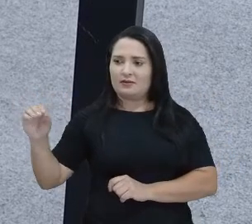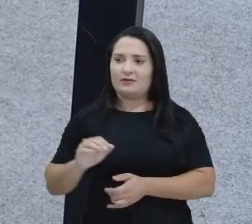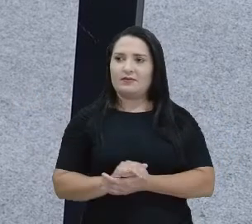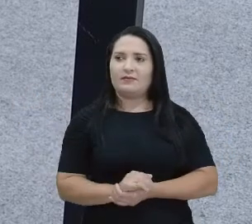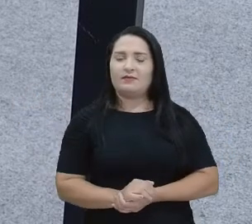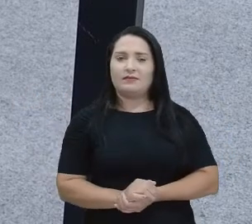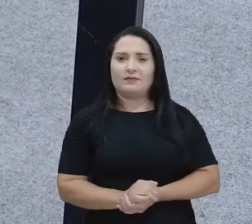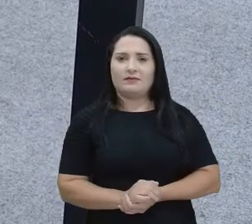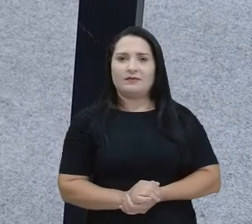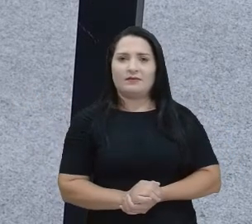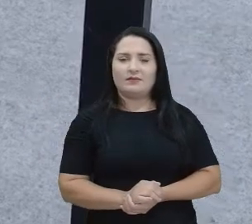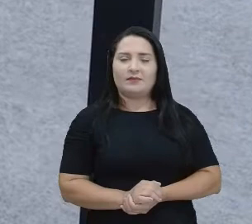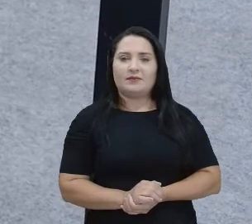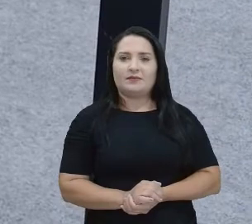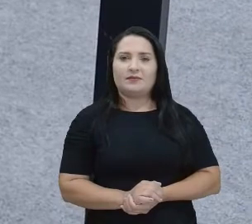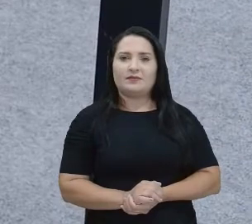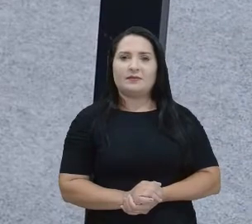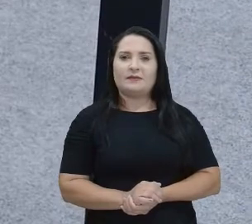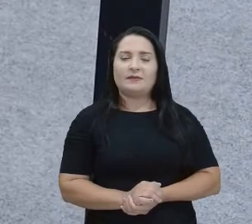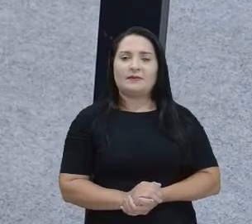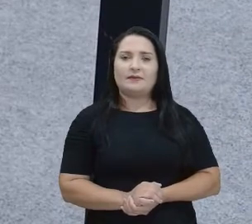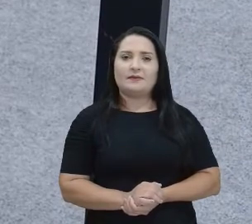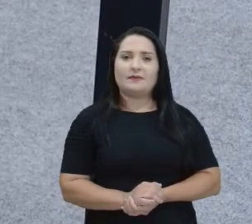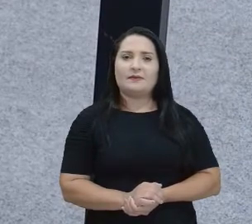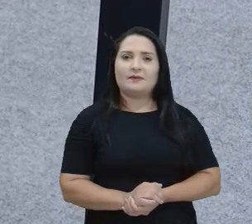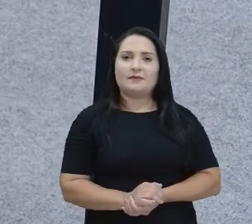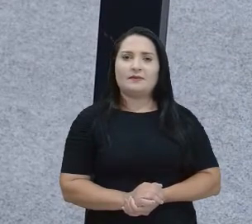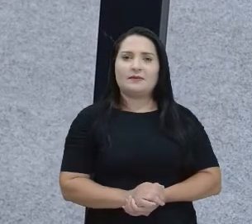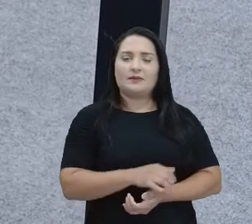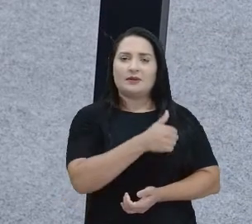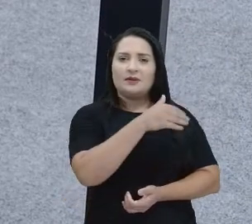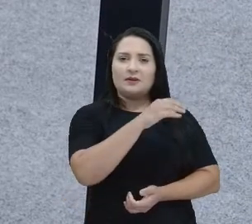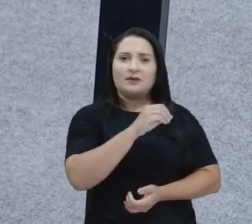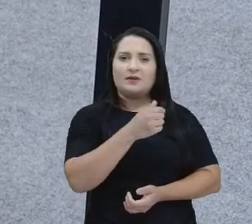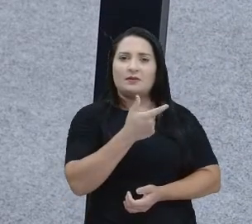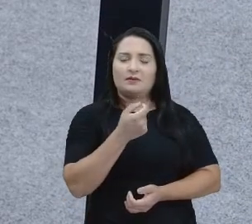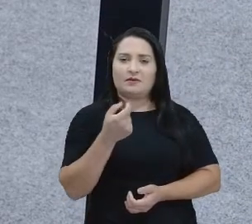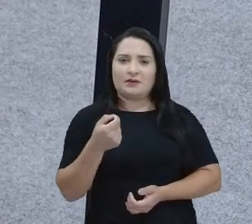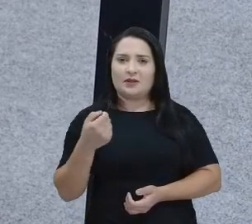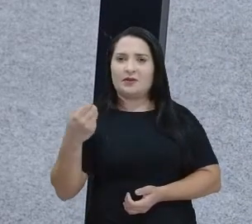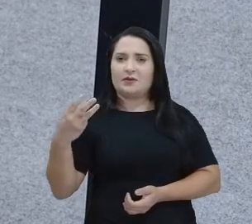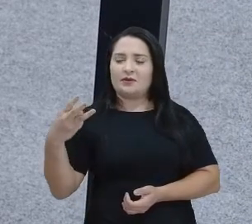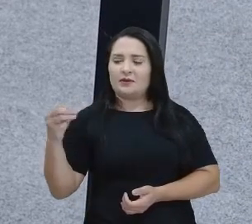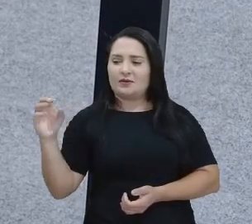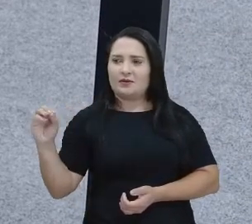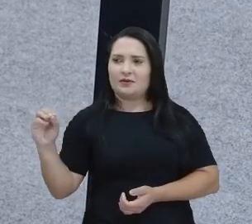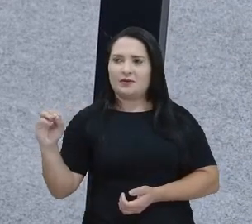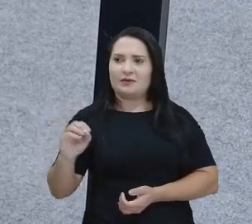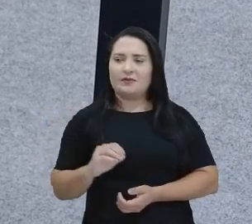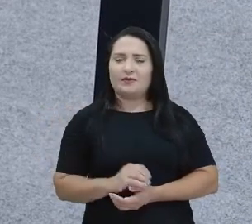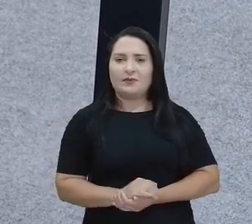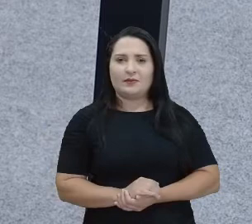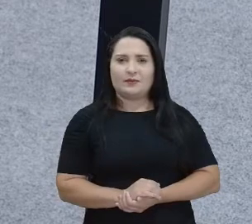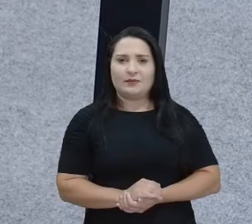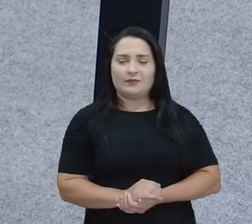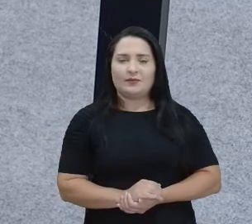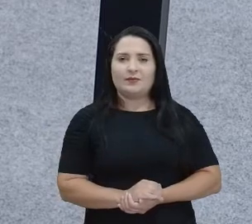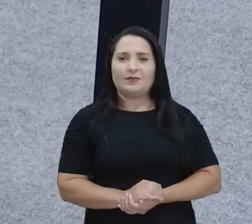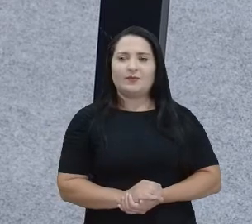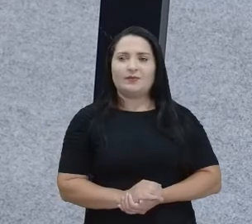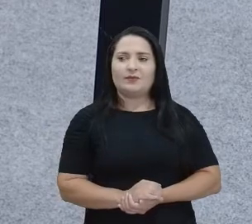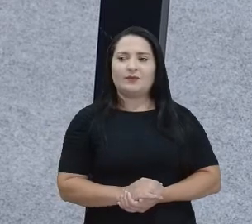3 centenas, ou seja, 100, 200, 100, 300. 100. Então aqui nós